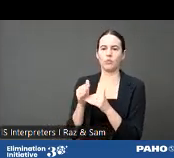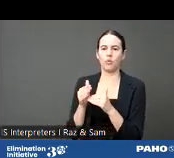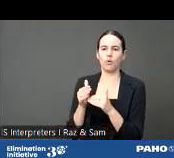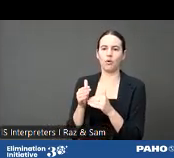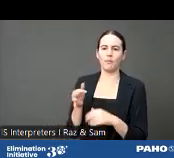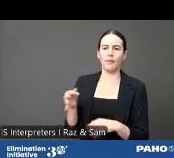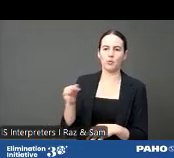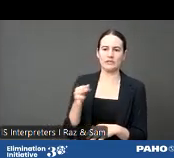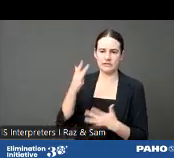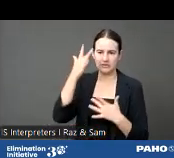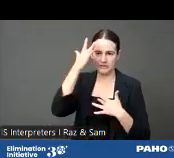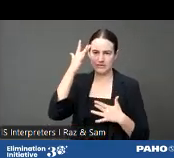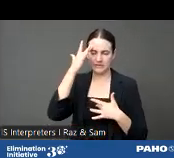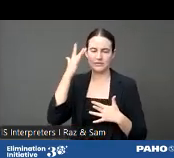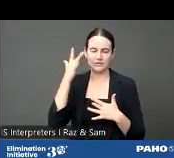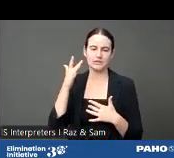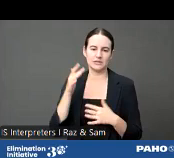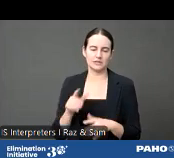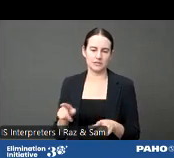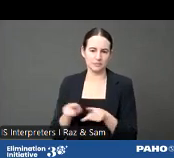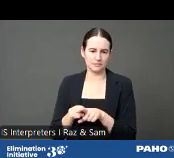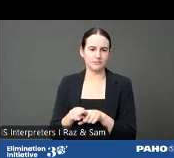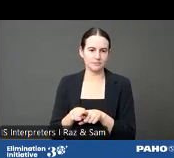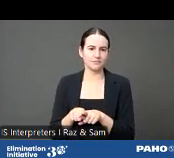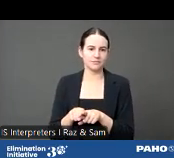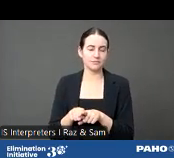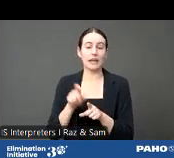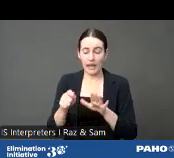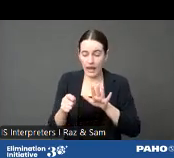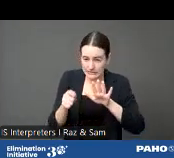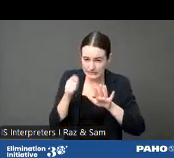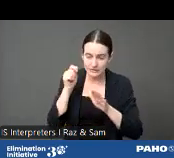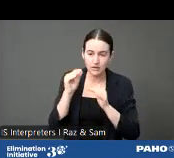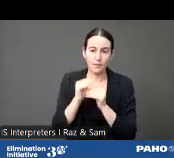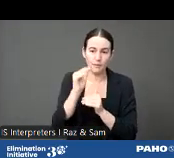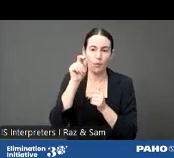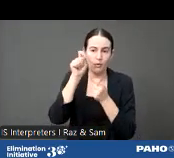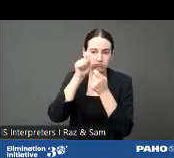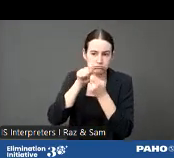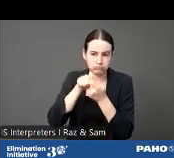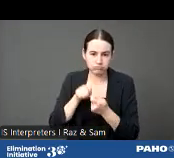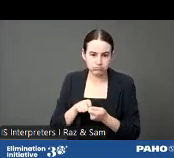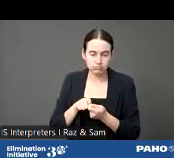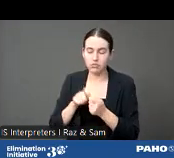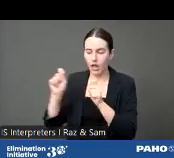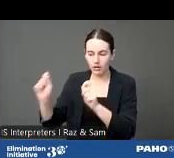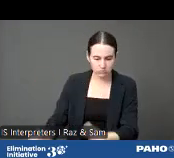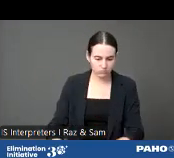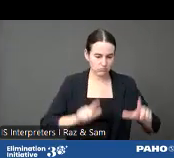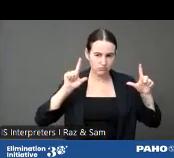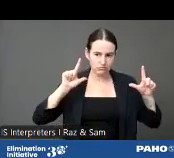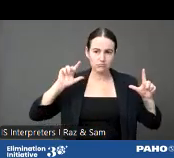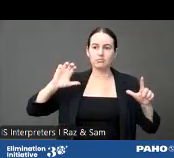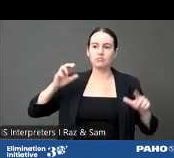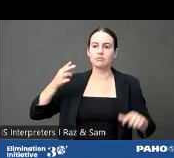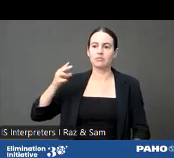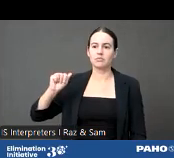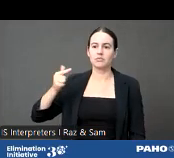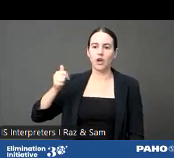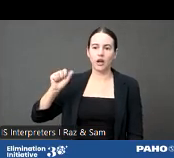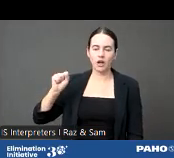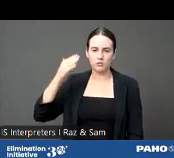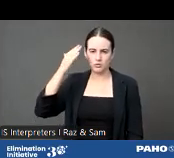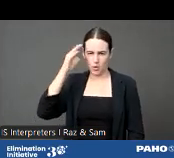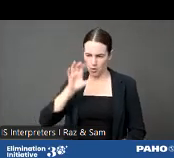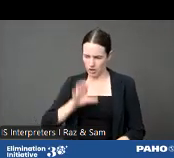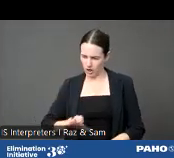entrarmos em mais detalhes nesses mapas específicos, por exemplo, de Chagas, onde nos países avançaram,